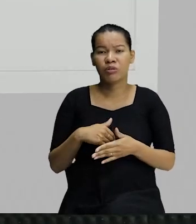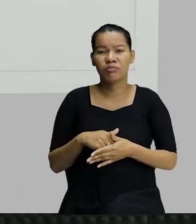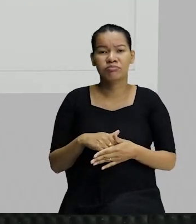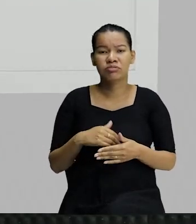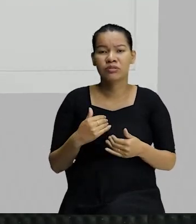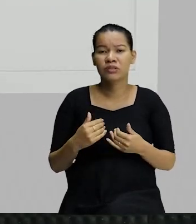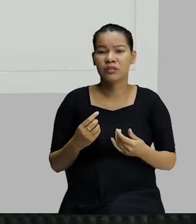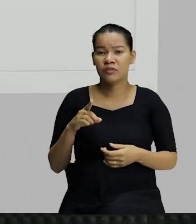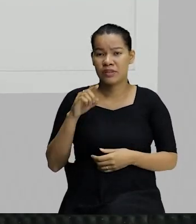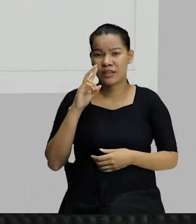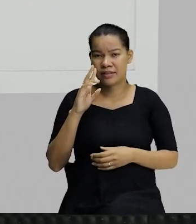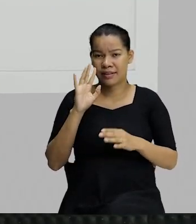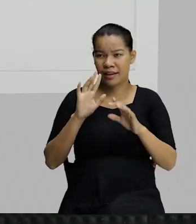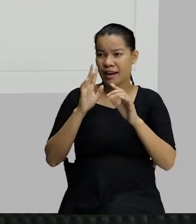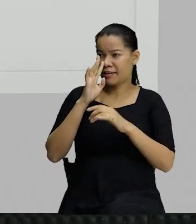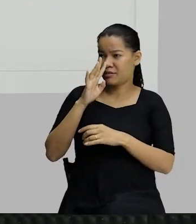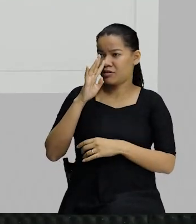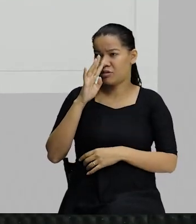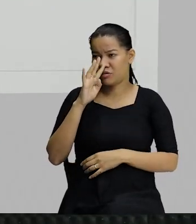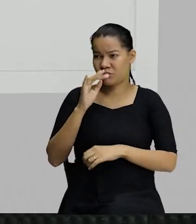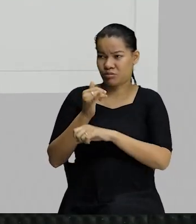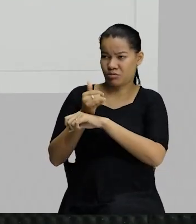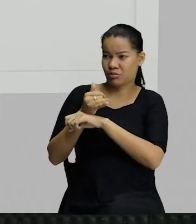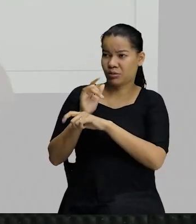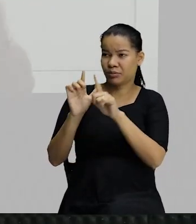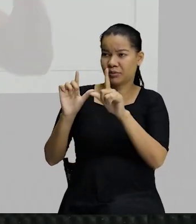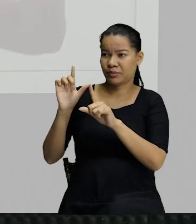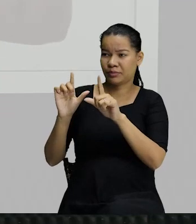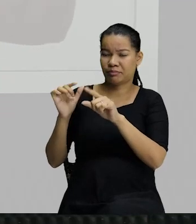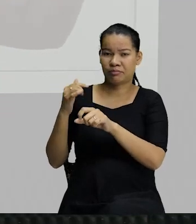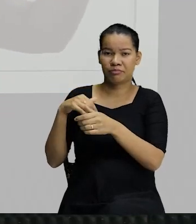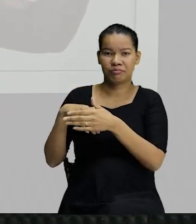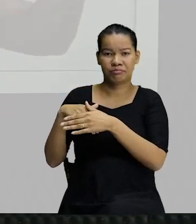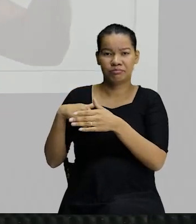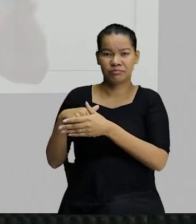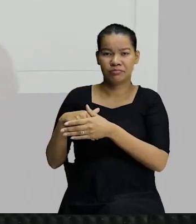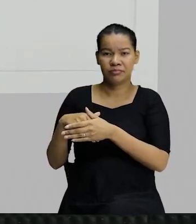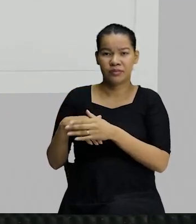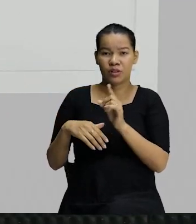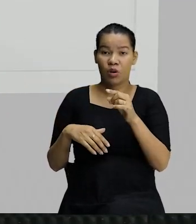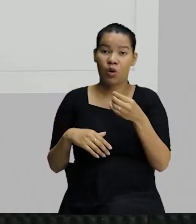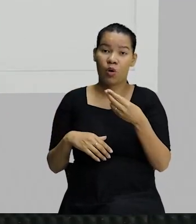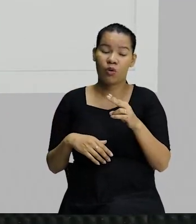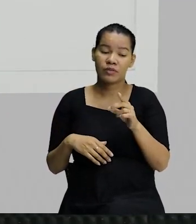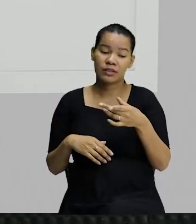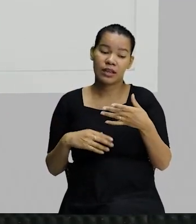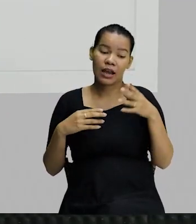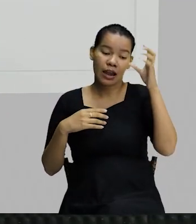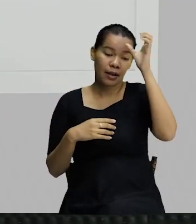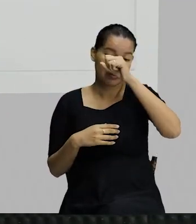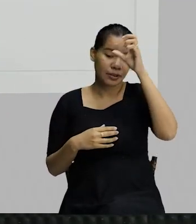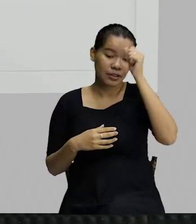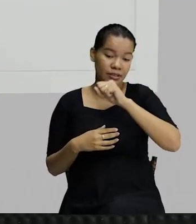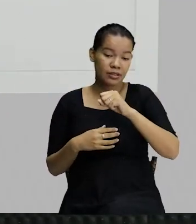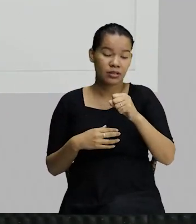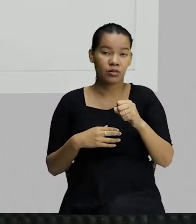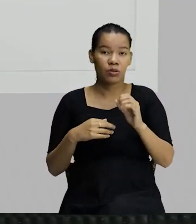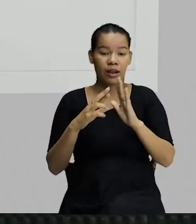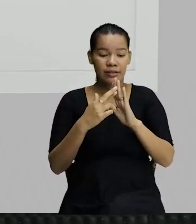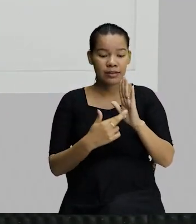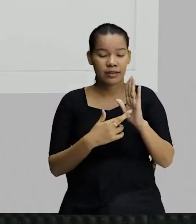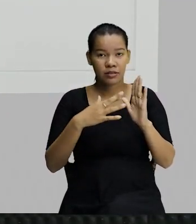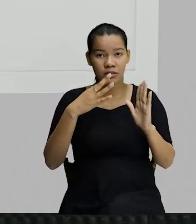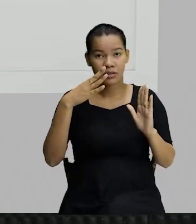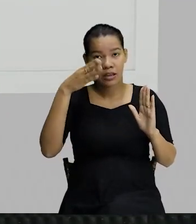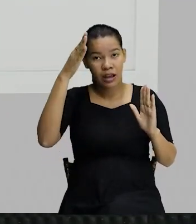futebol olhando no YouTube, ou você aprende a jogar futebol, claro, sabendo das regras e aplicando no campo. Obviamente que